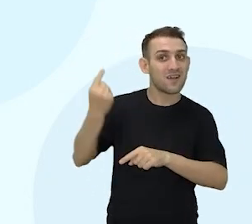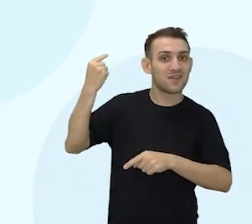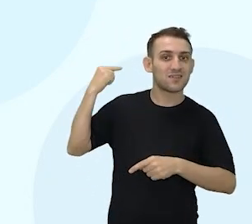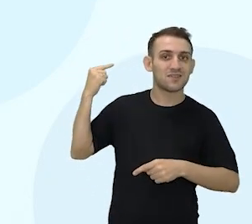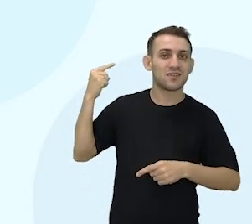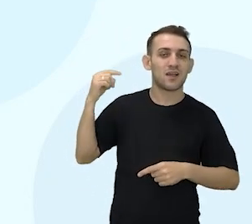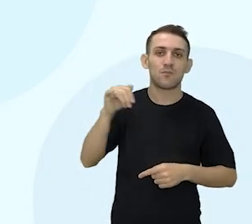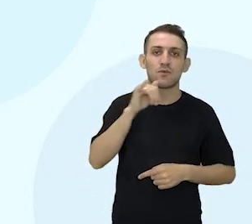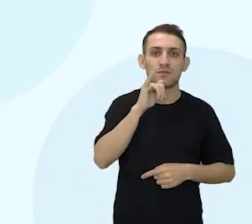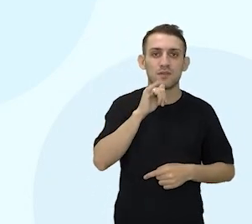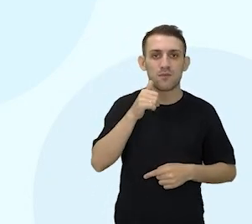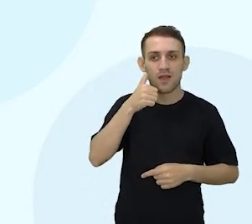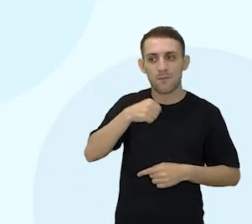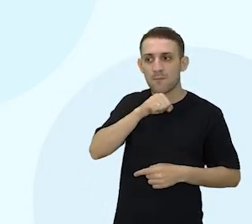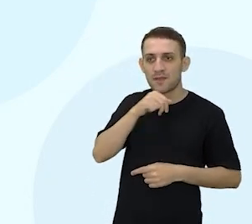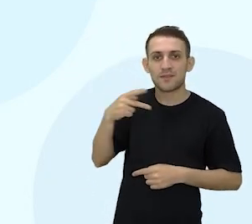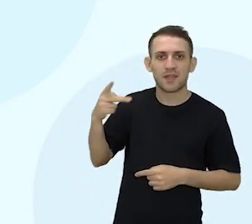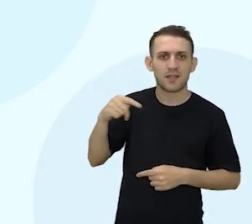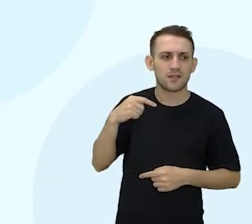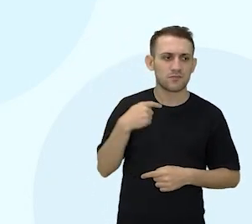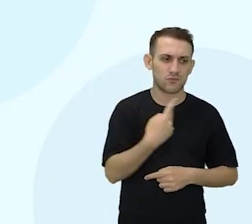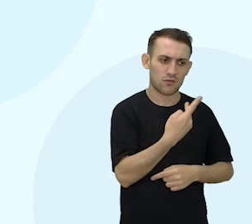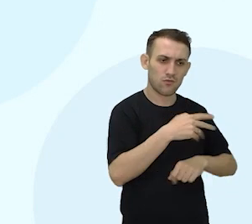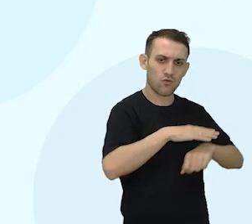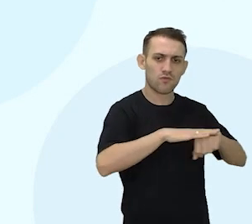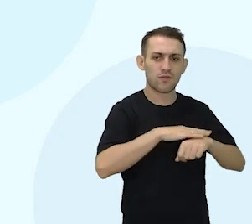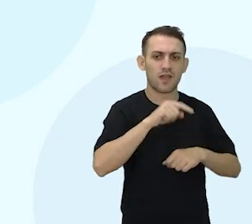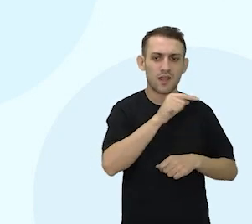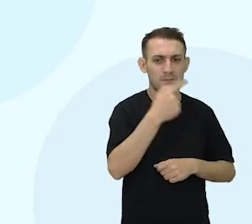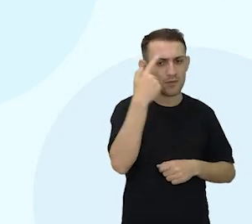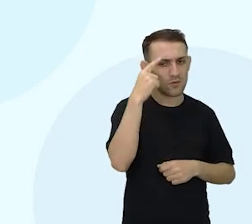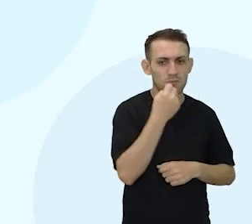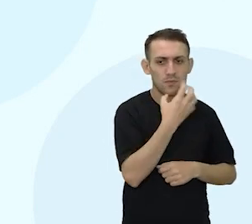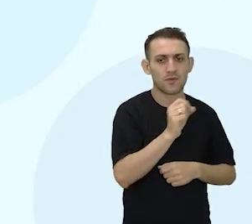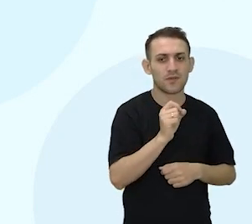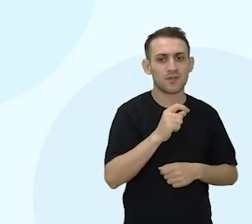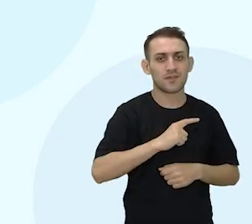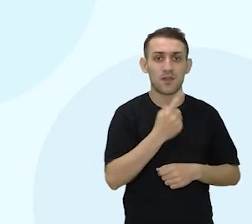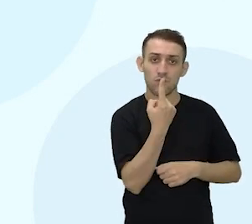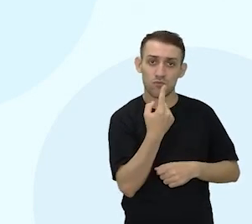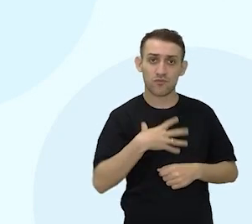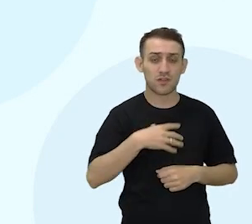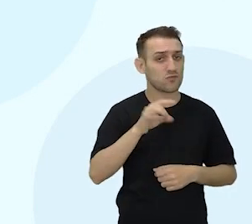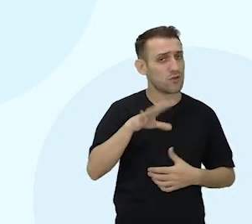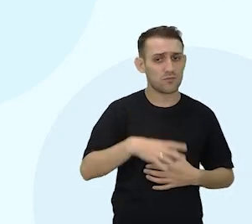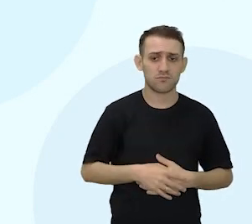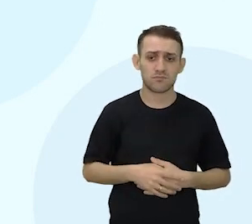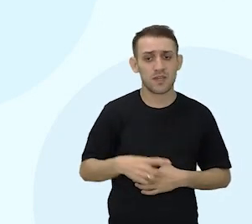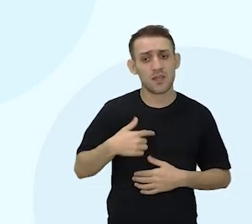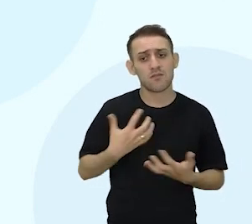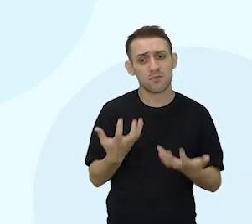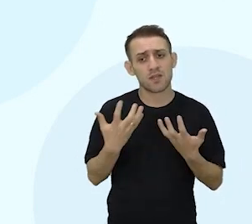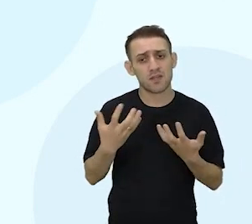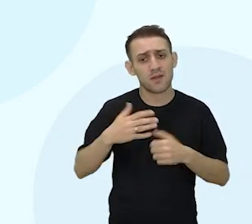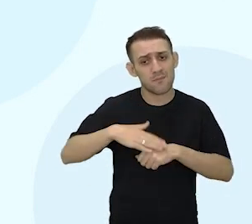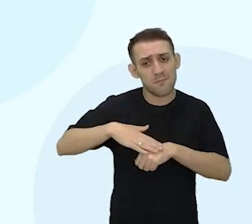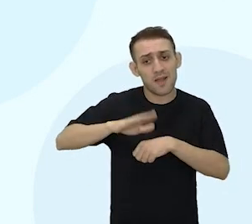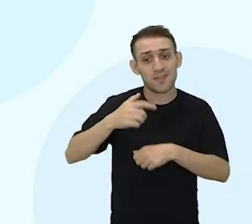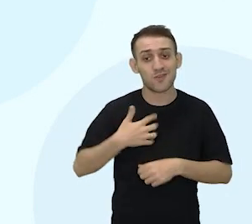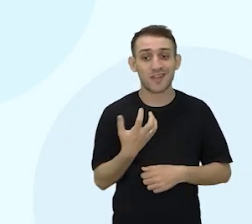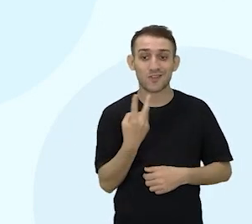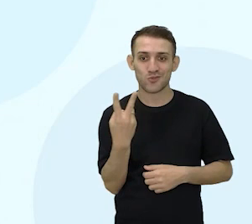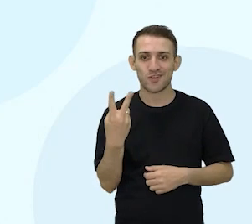né, a mãe dele, a gente conversando, ela acabou achando por bem de ter um único filho. Para mim, eu gostaria de ter tido